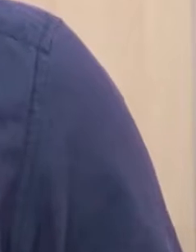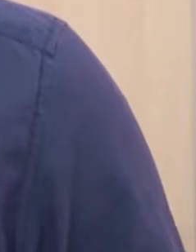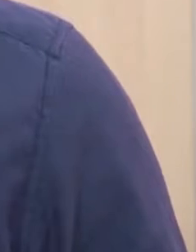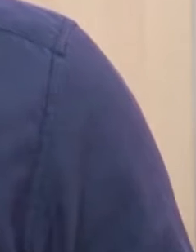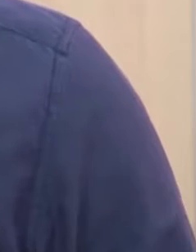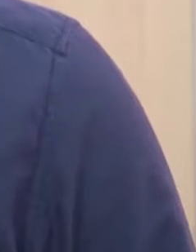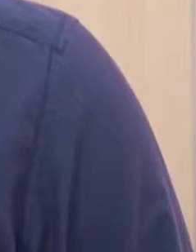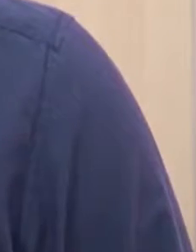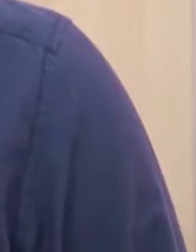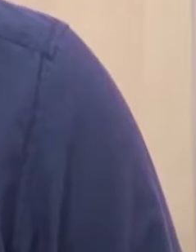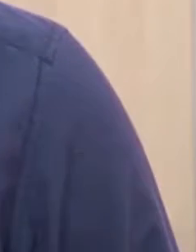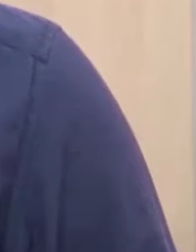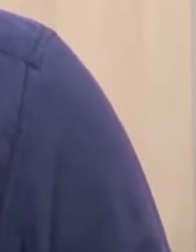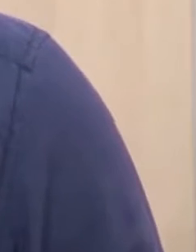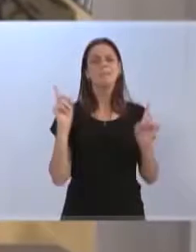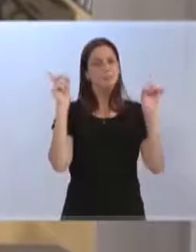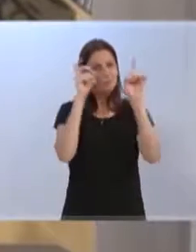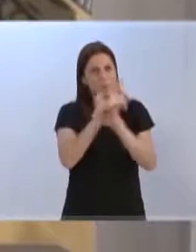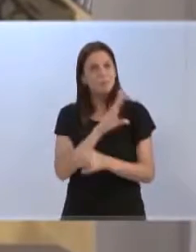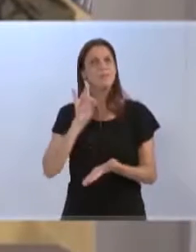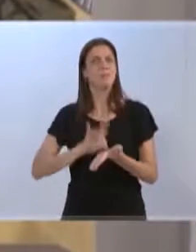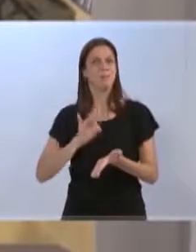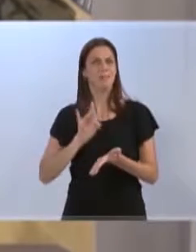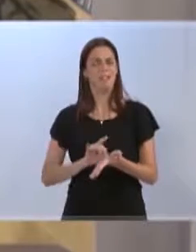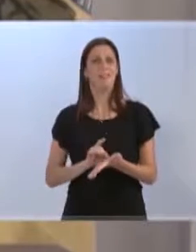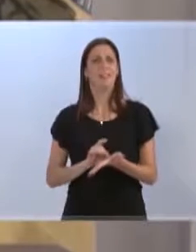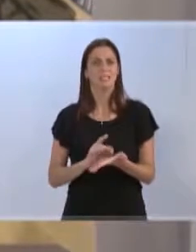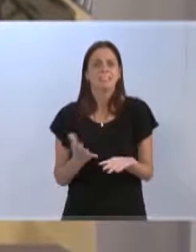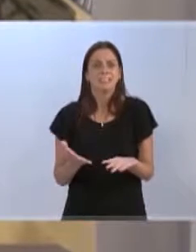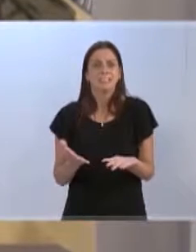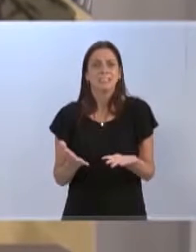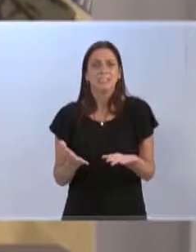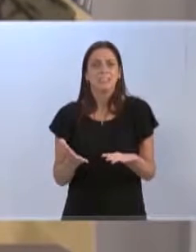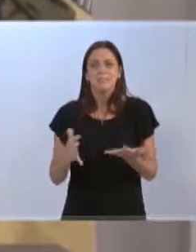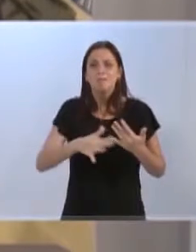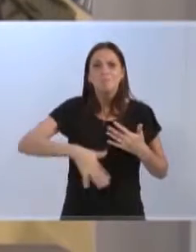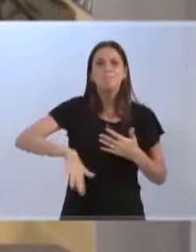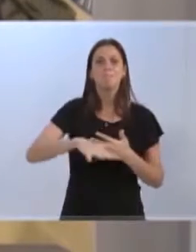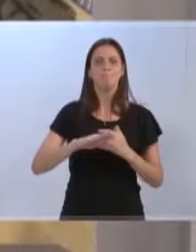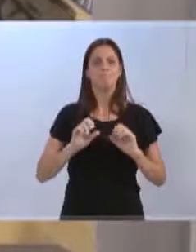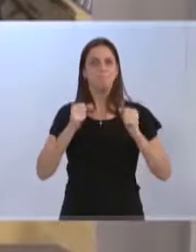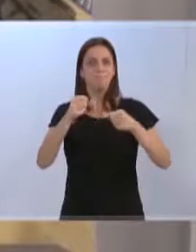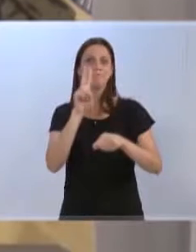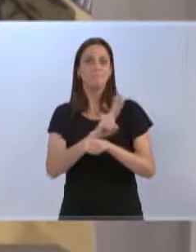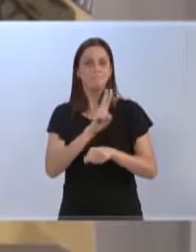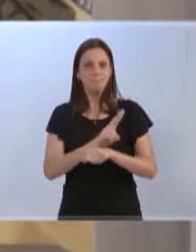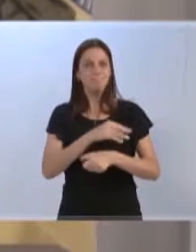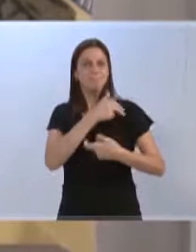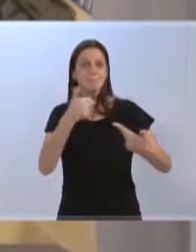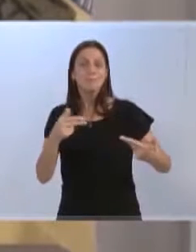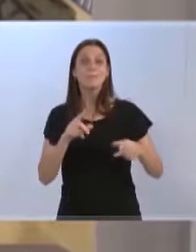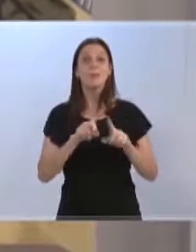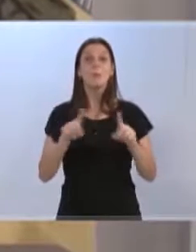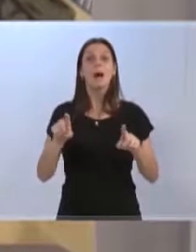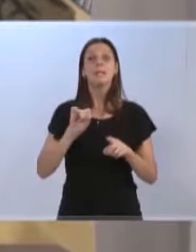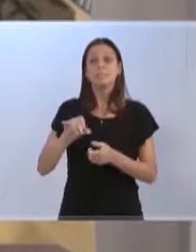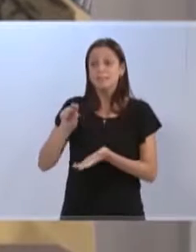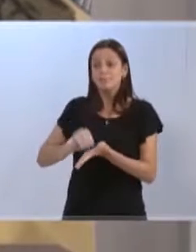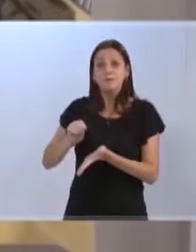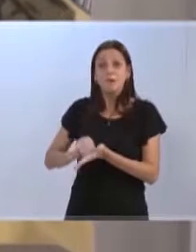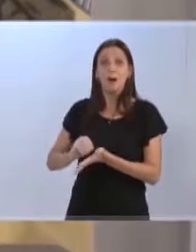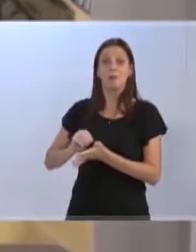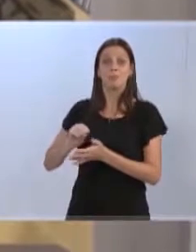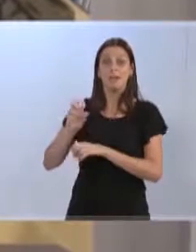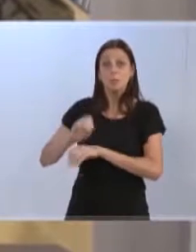né, o remédio da farmácia solidária gratuito. Vereador Gilson de Souza falou das principais demandas que, além de relatadas na audiência,